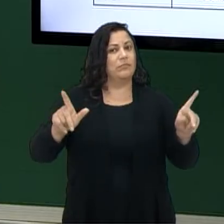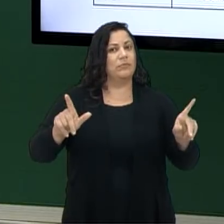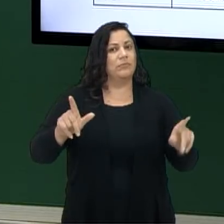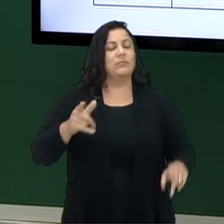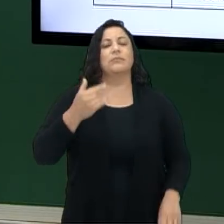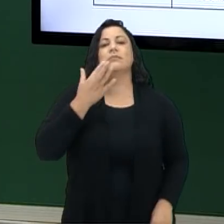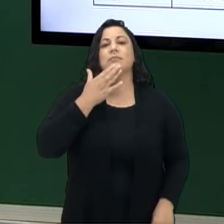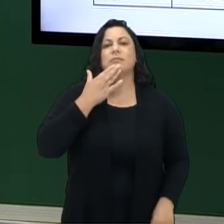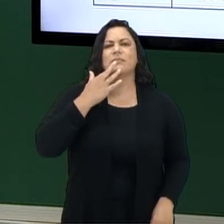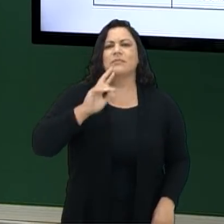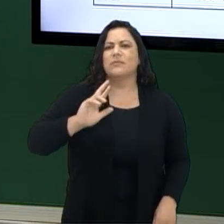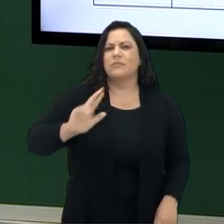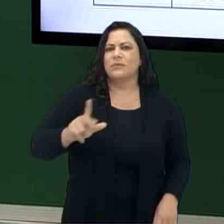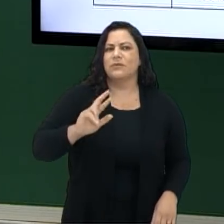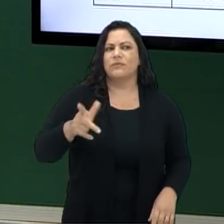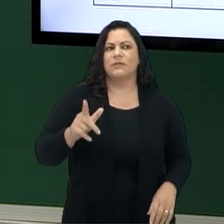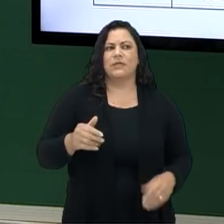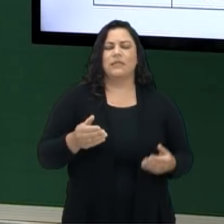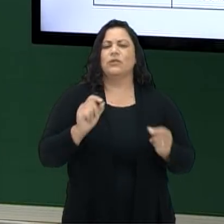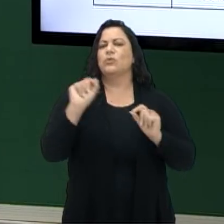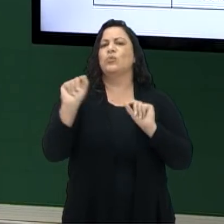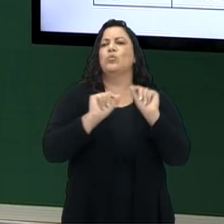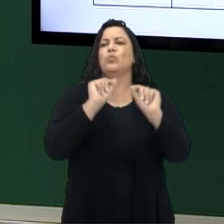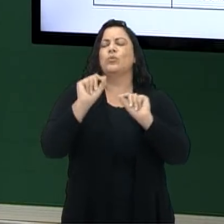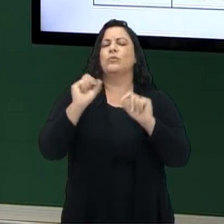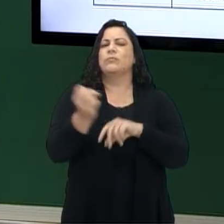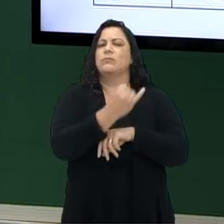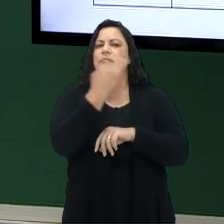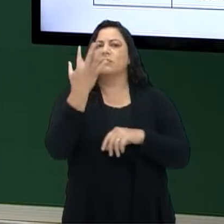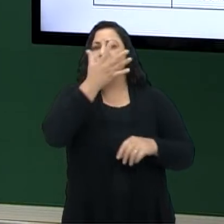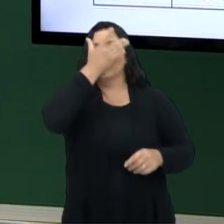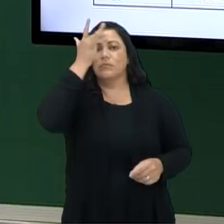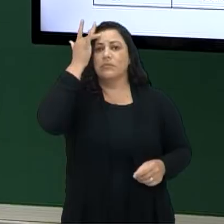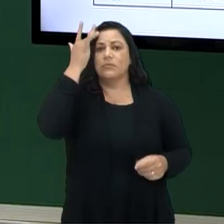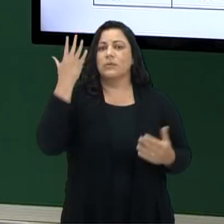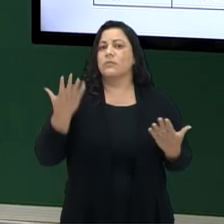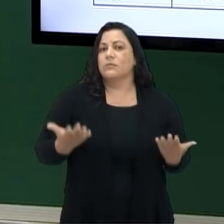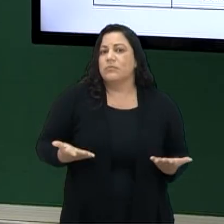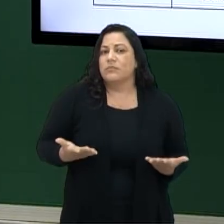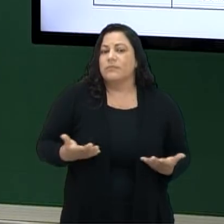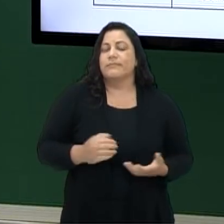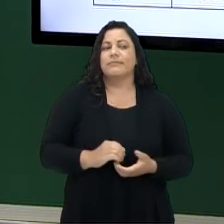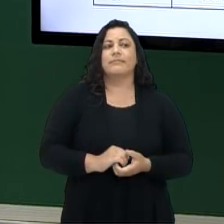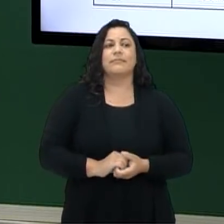equivale a quanto por cento das pessoas?